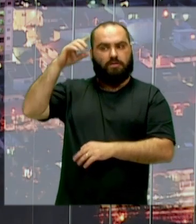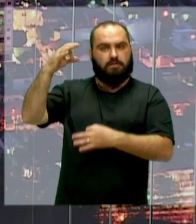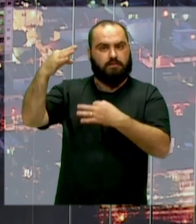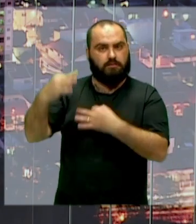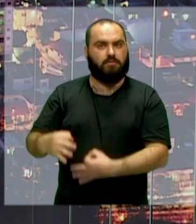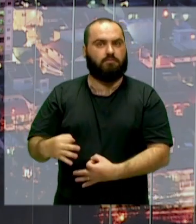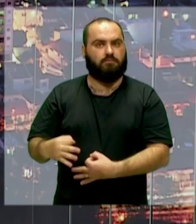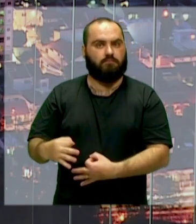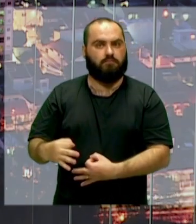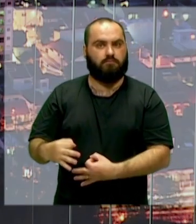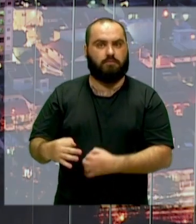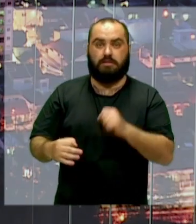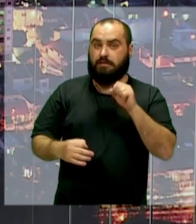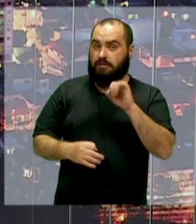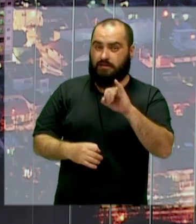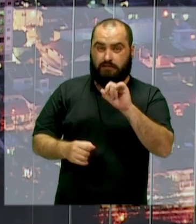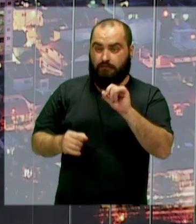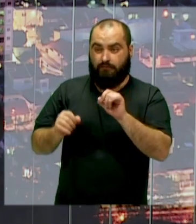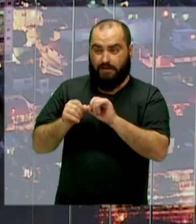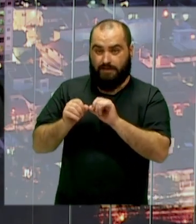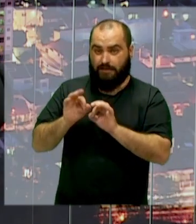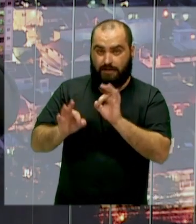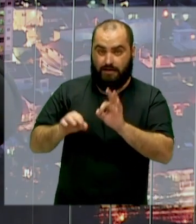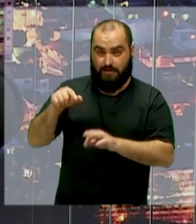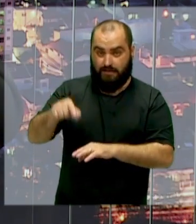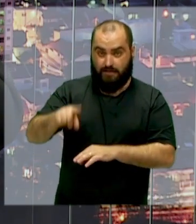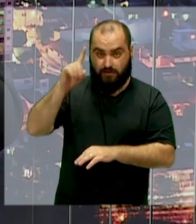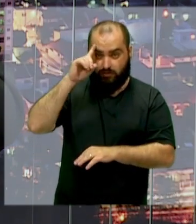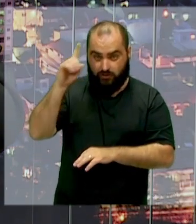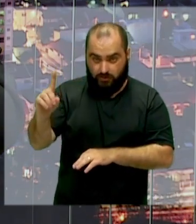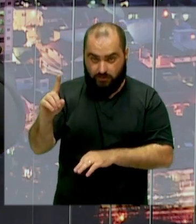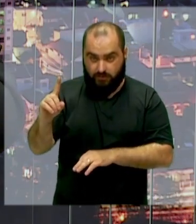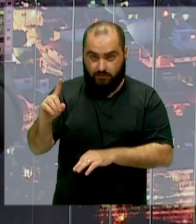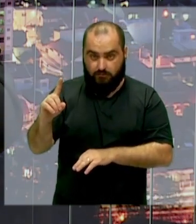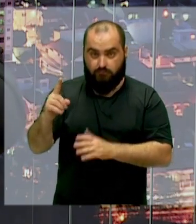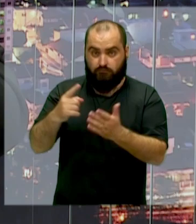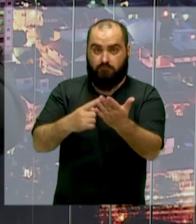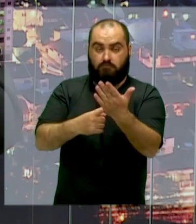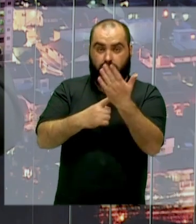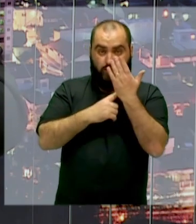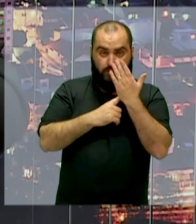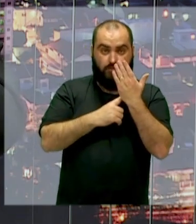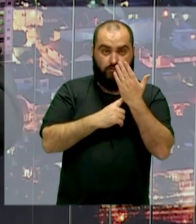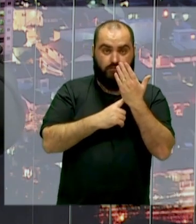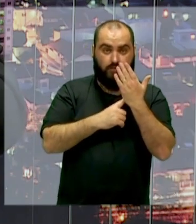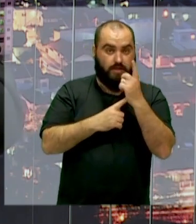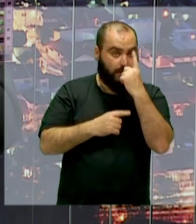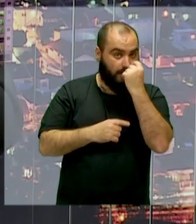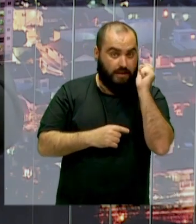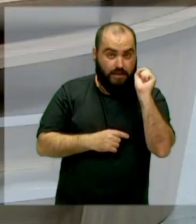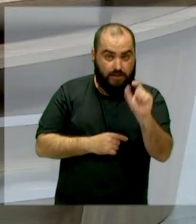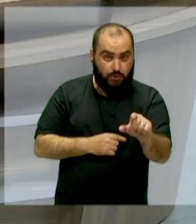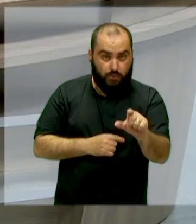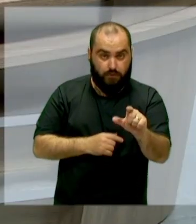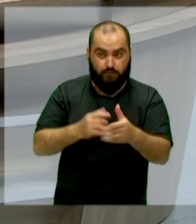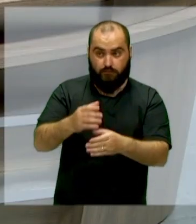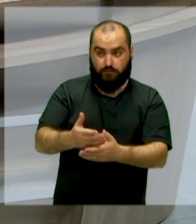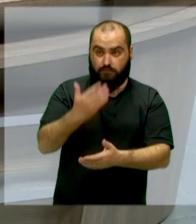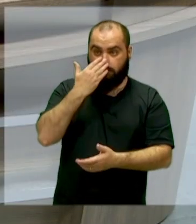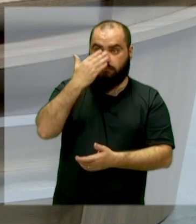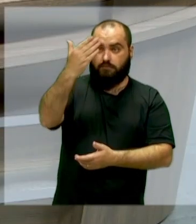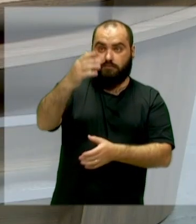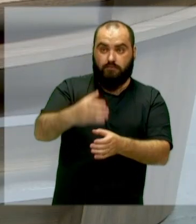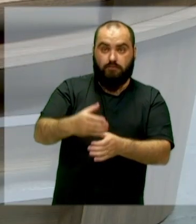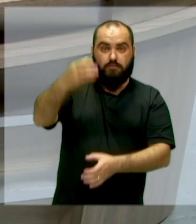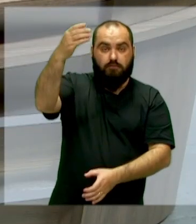resíduo naquele dia se você não colocar naquele dia porque tem as a identificação na na lixeira inclusive na na no